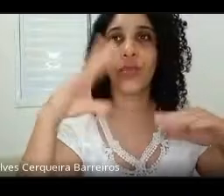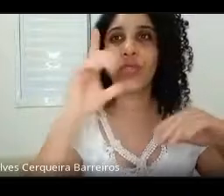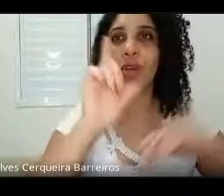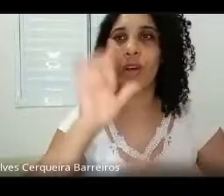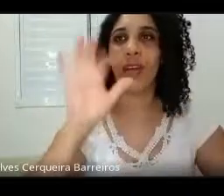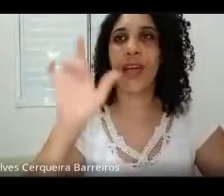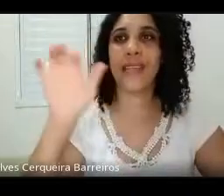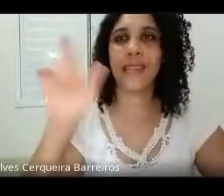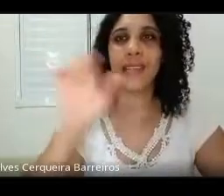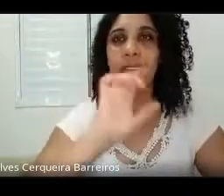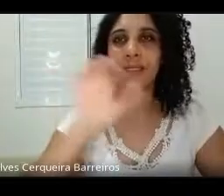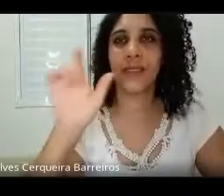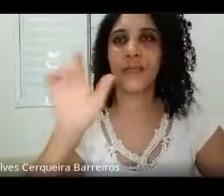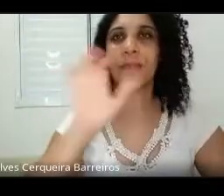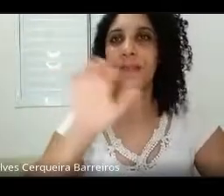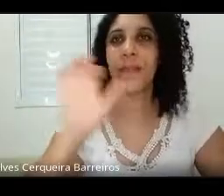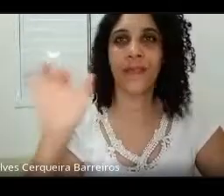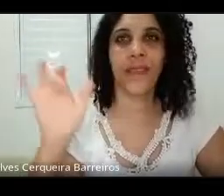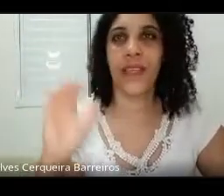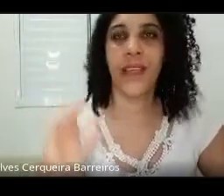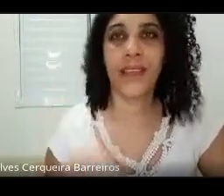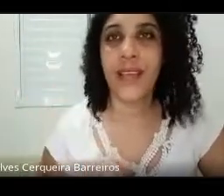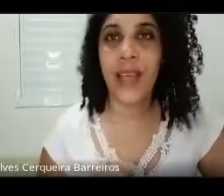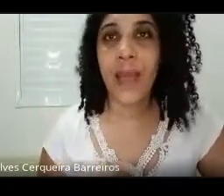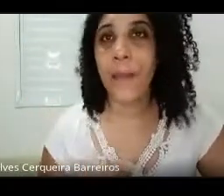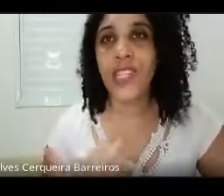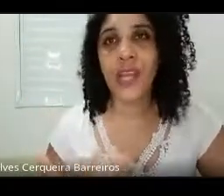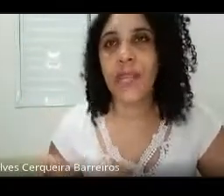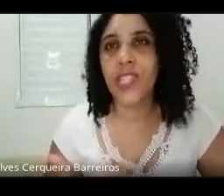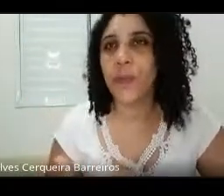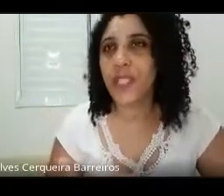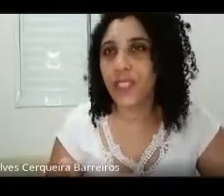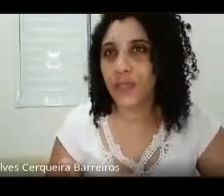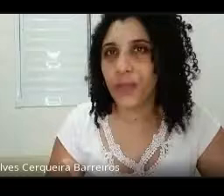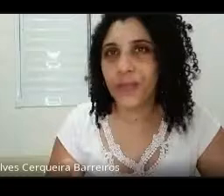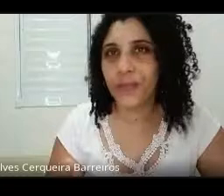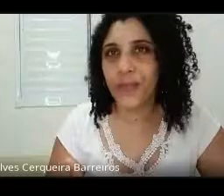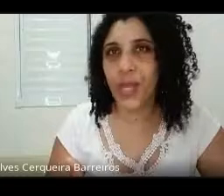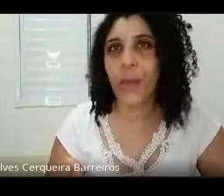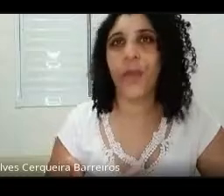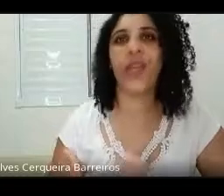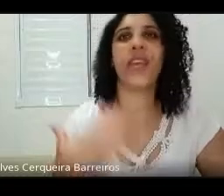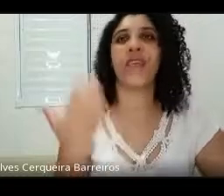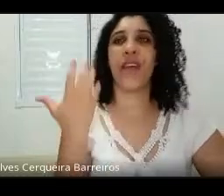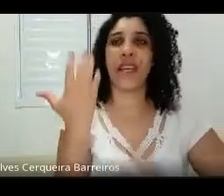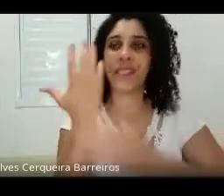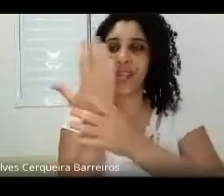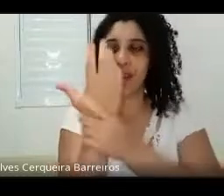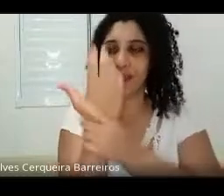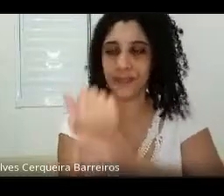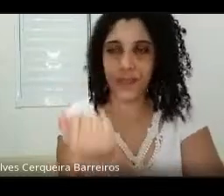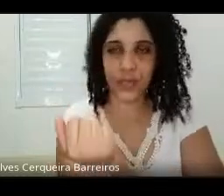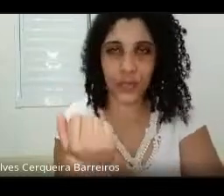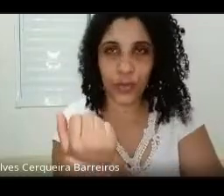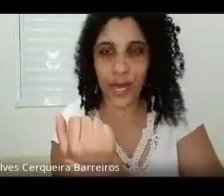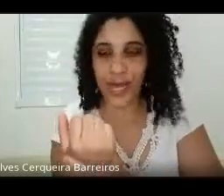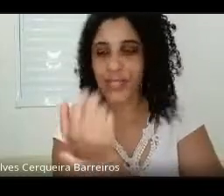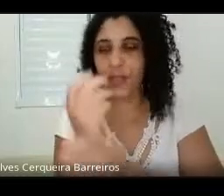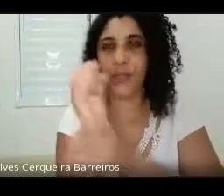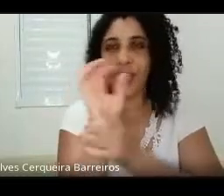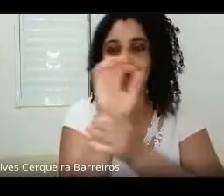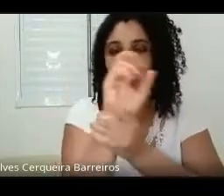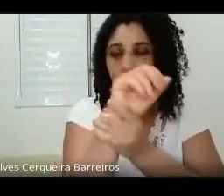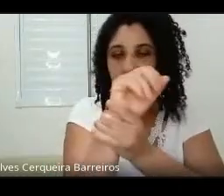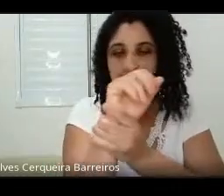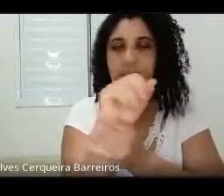conversar tudo só assim. É praticamente impossível. Porque vai cansar o